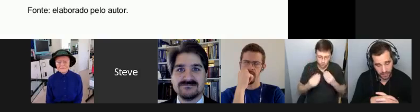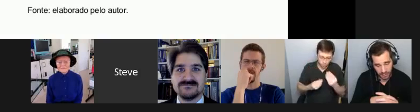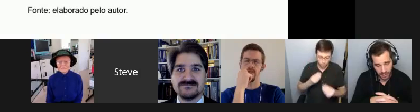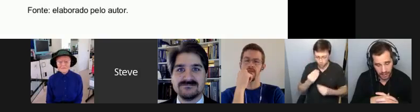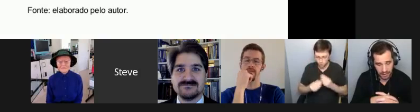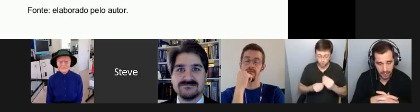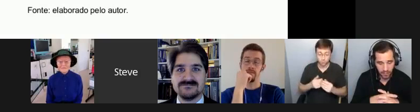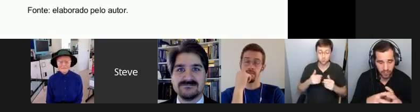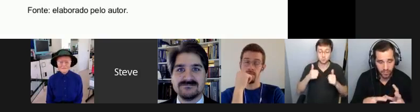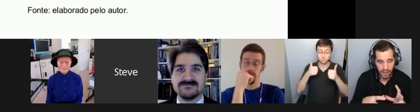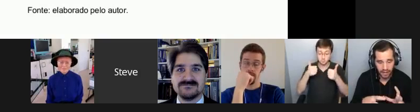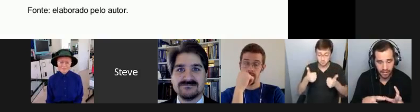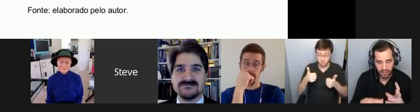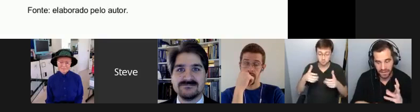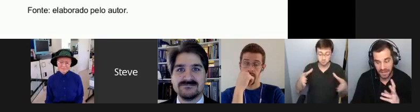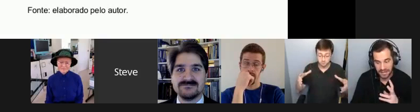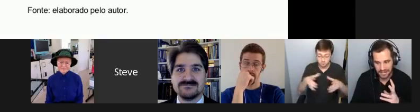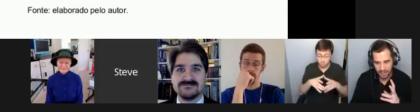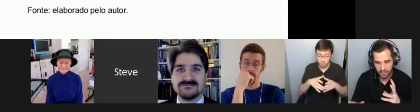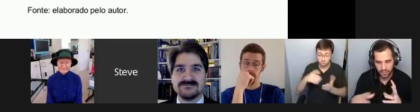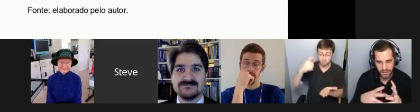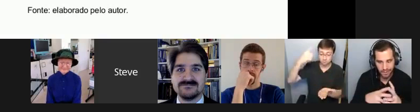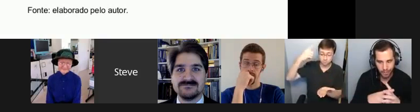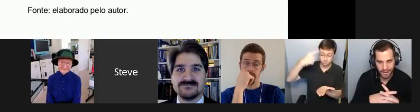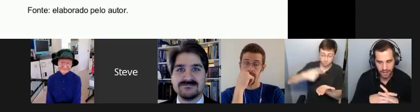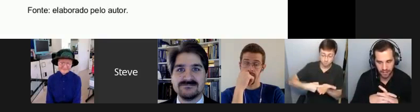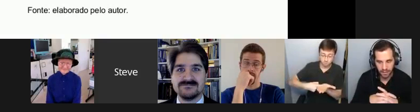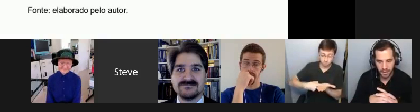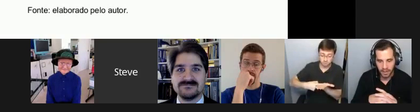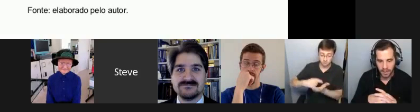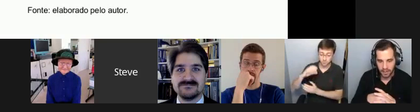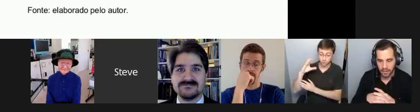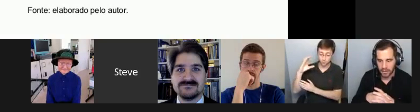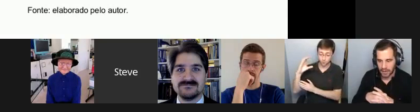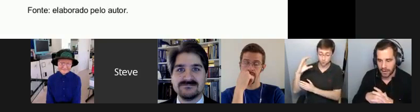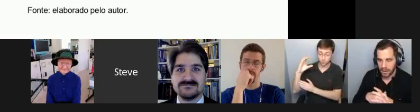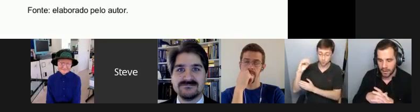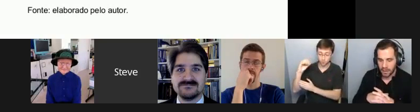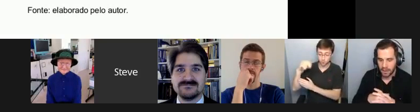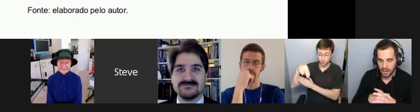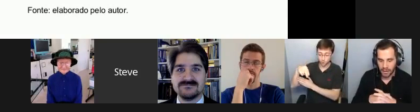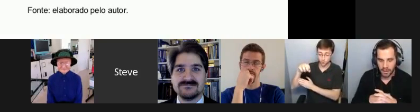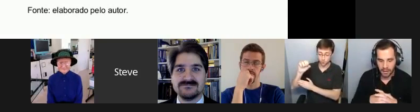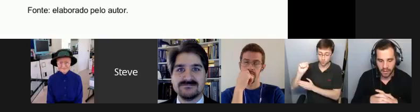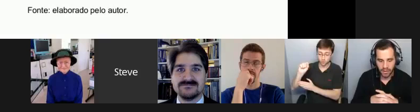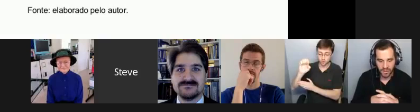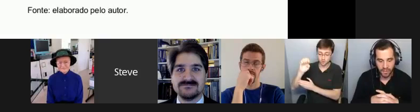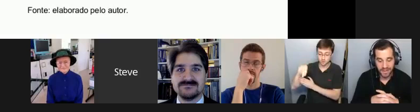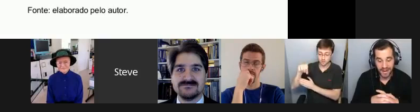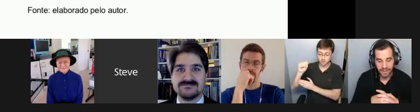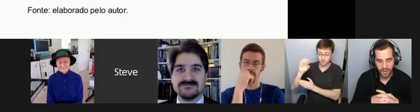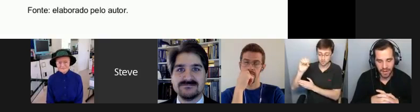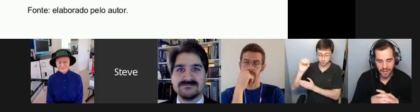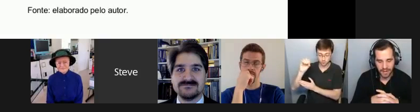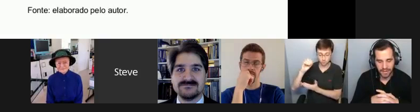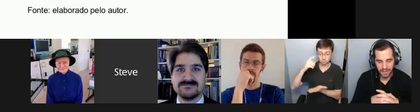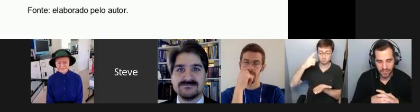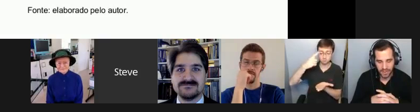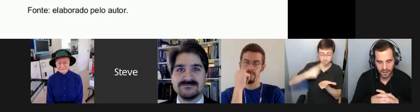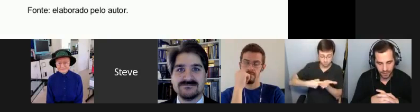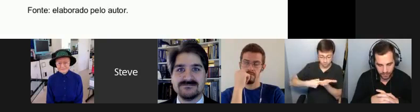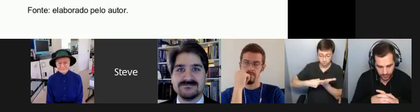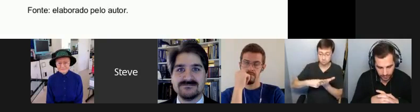a, a finalização de um texto padrão. Né? E nós tivemos 3 horas